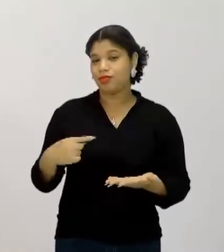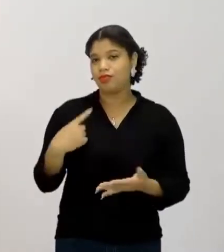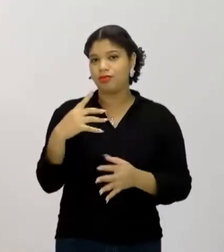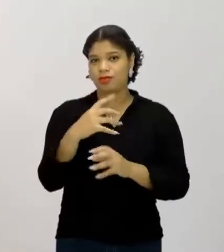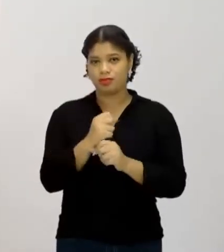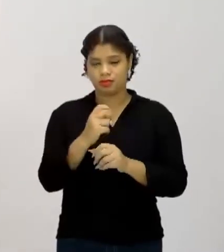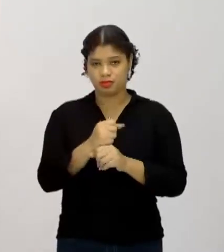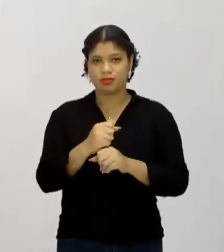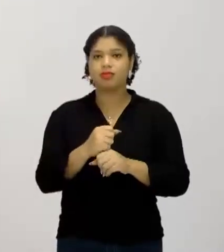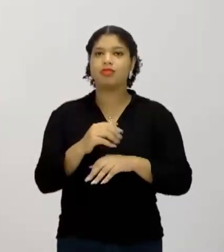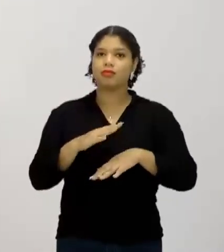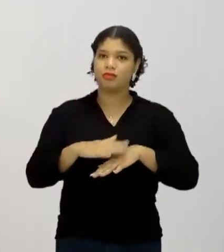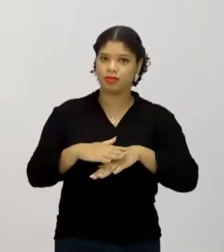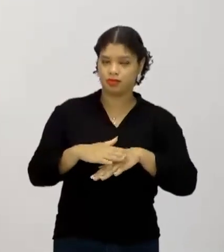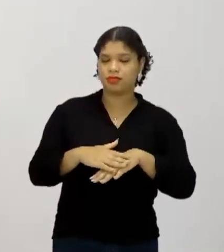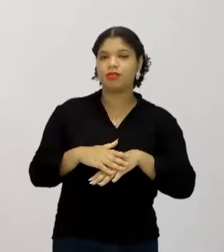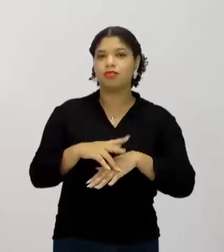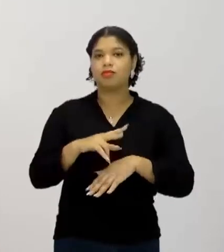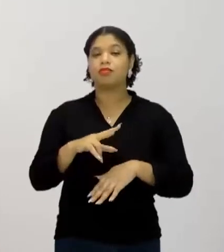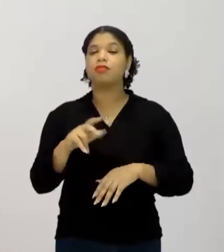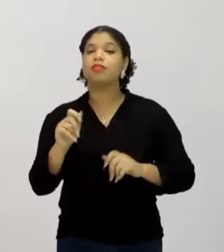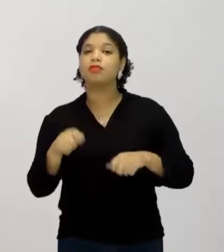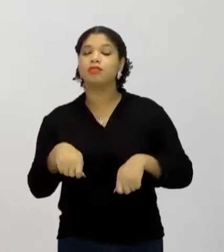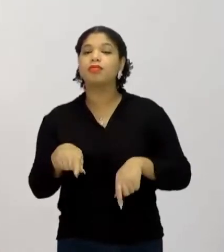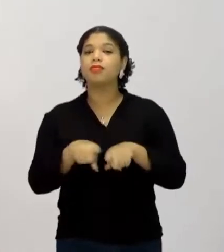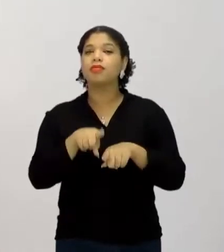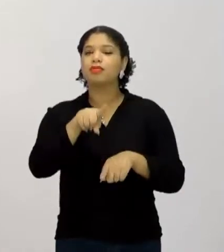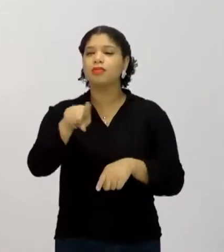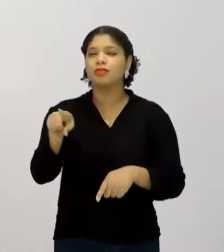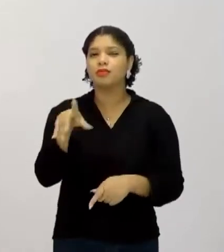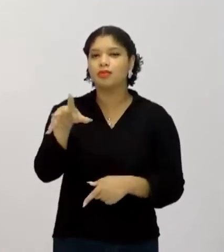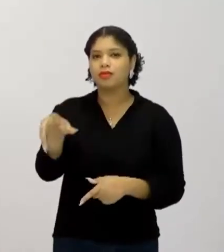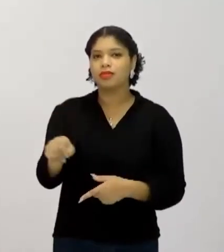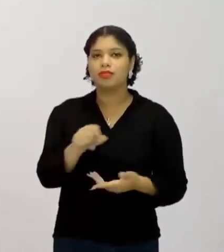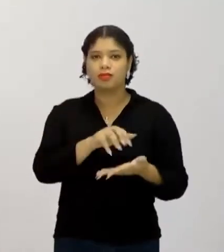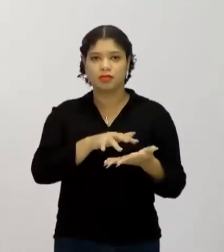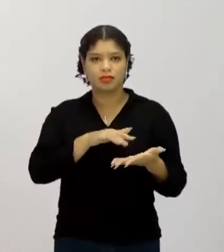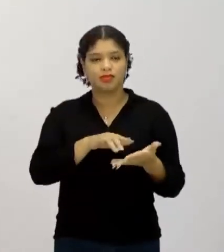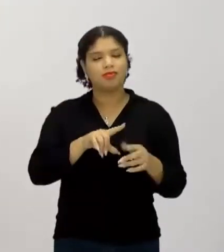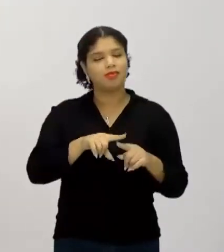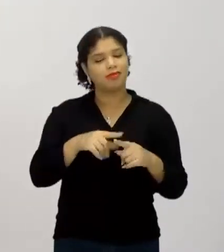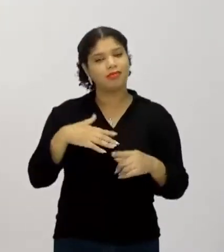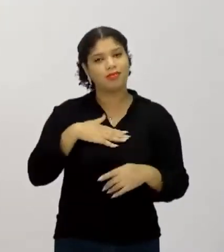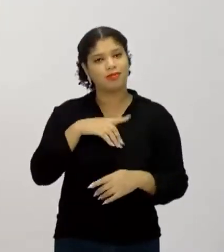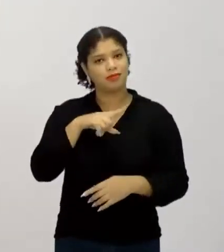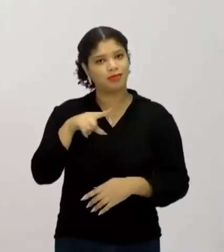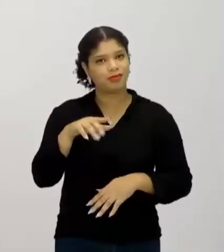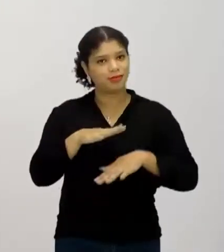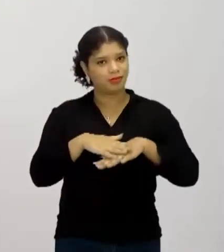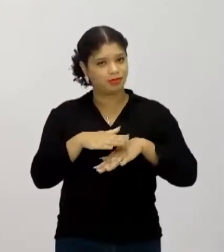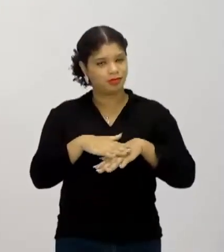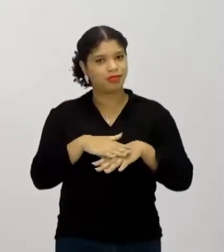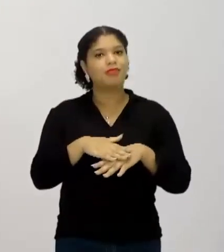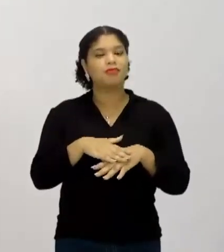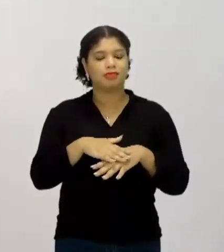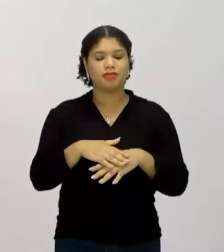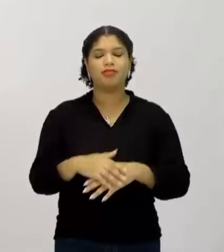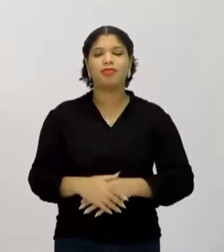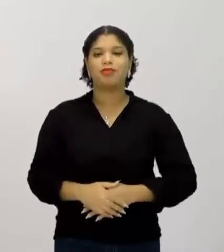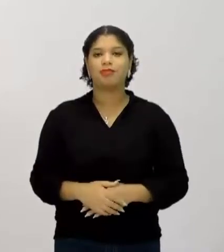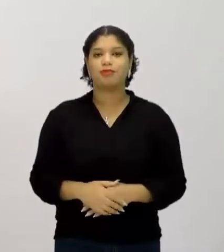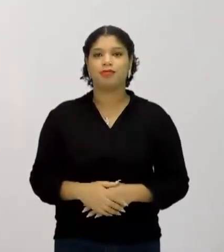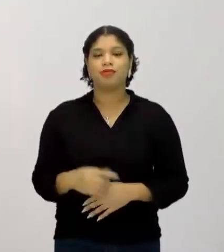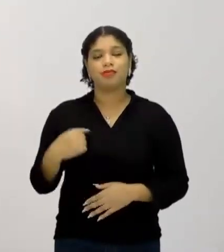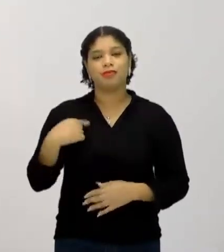você quiser, também pode separar em uma calculadora, tá bom? Mas eu gosto mesmo que você faça o cálculo. Eu também pretendo fazer o cálculo aqui, se der tempo, tá